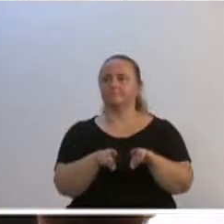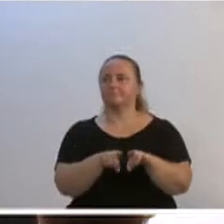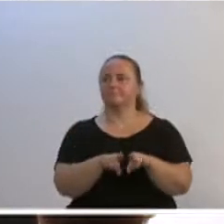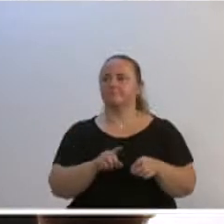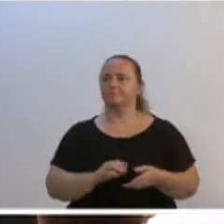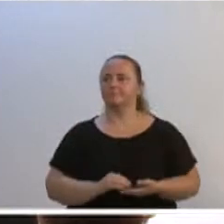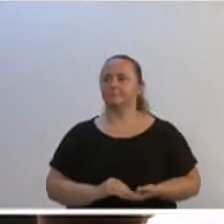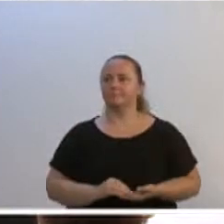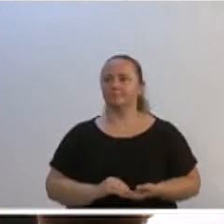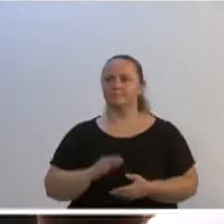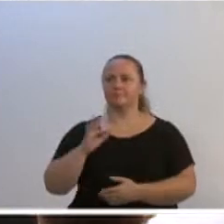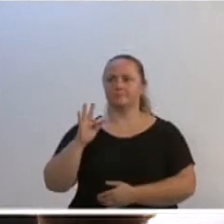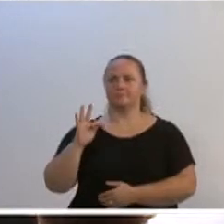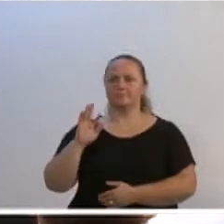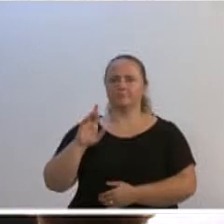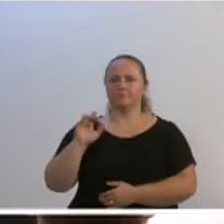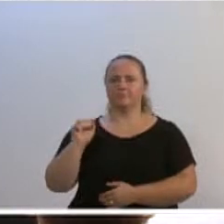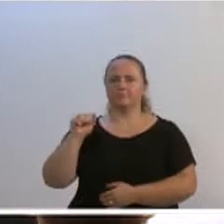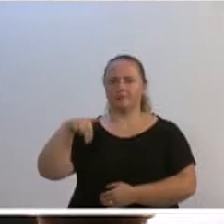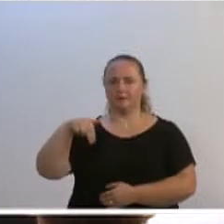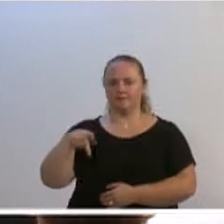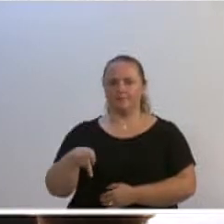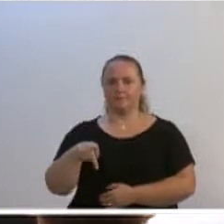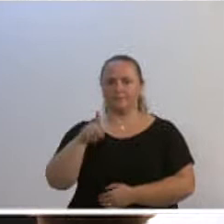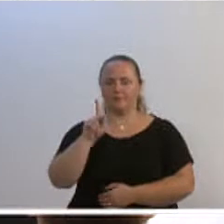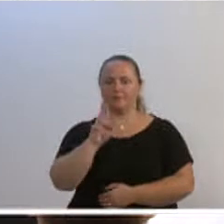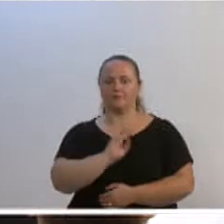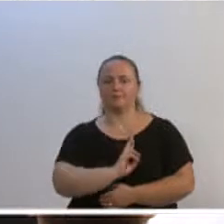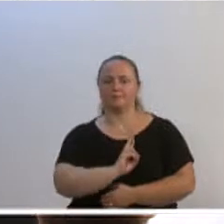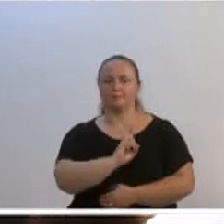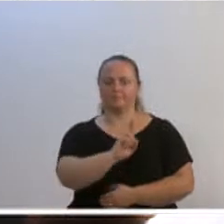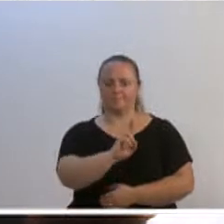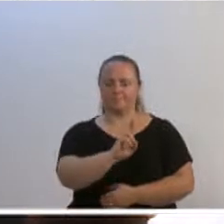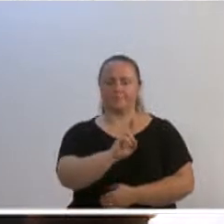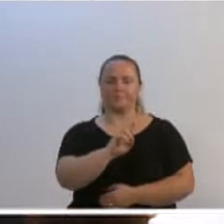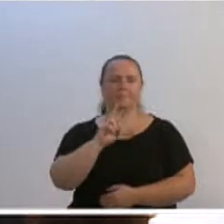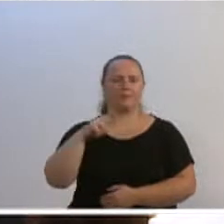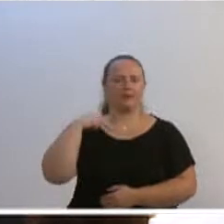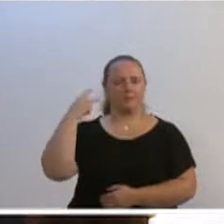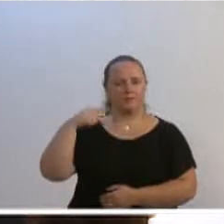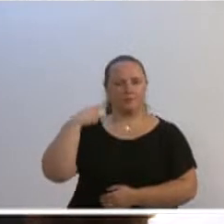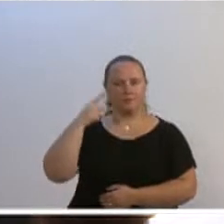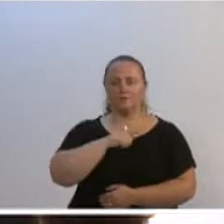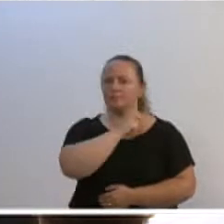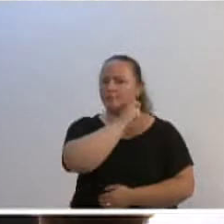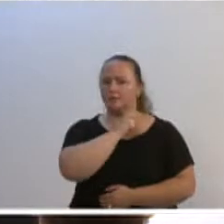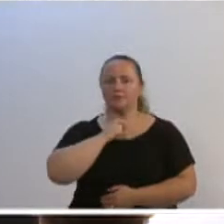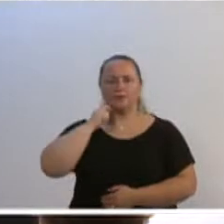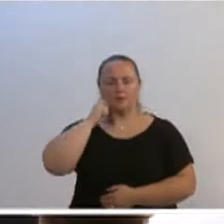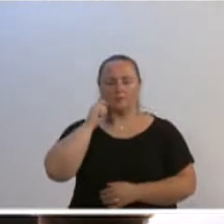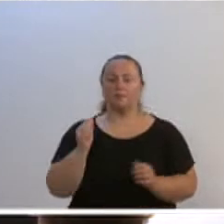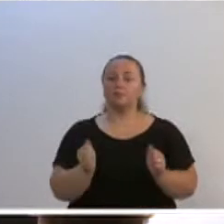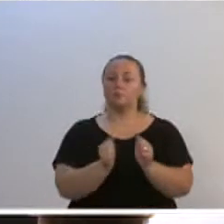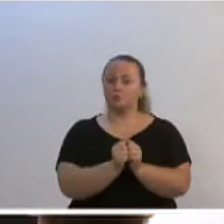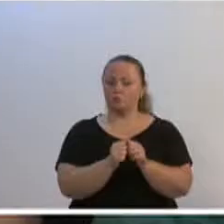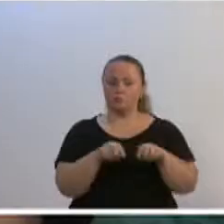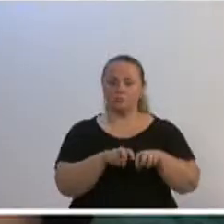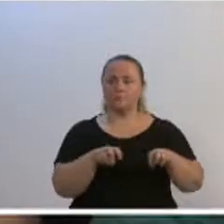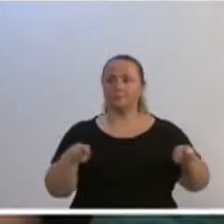senhor Frank Luiz Marim, representando aqui nesse ato o vereador Alba, para fazer parte dos trabalhos da